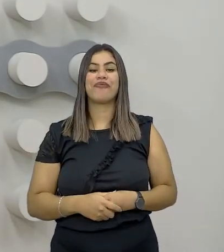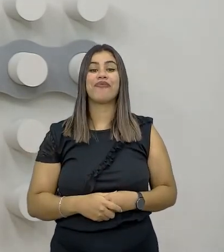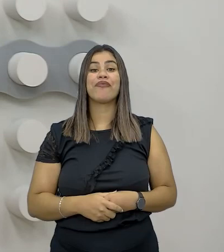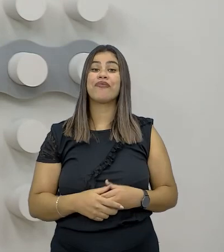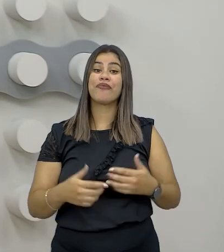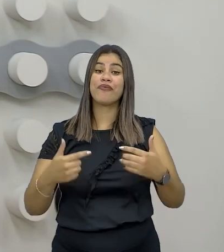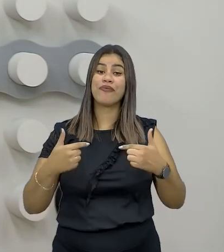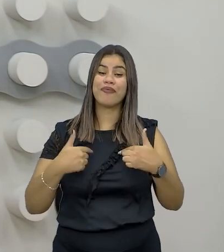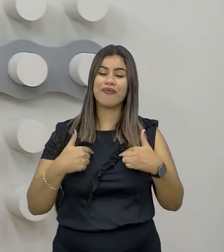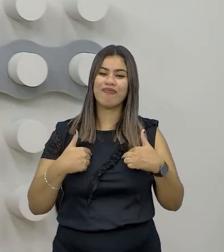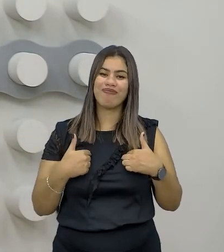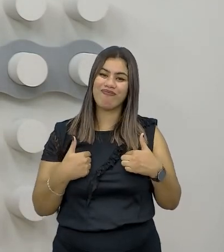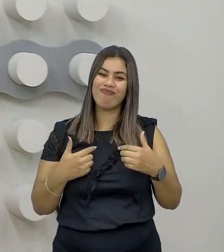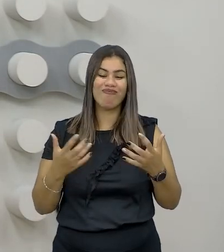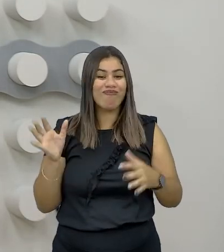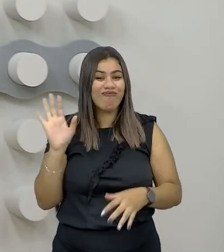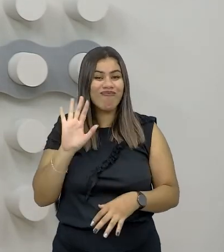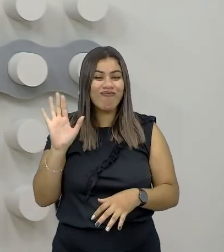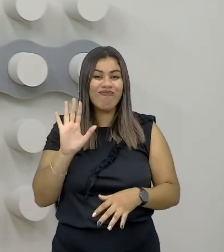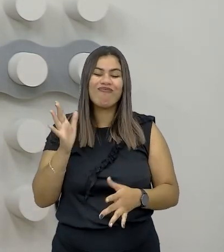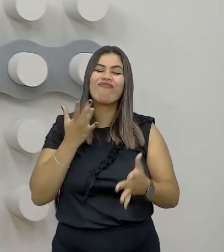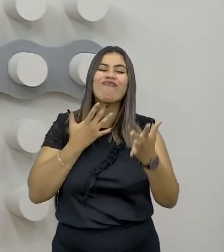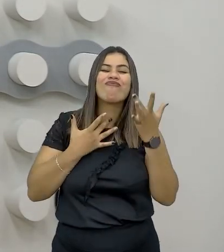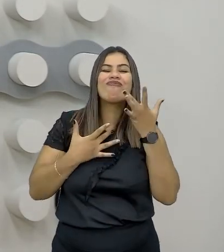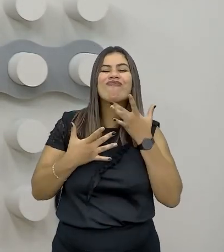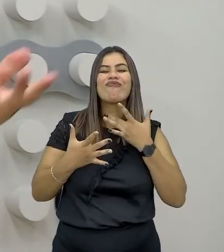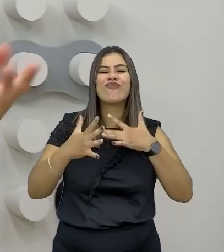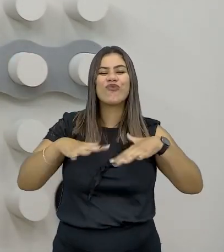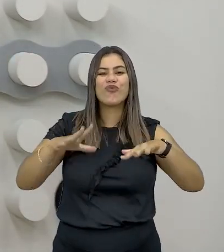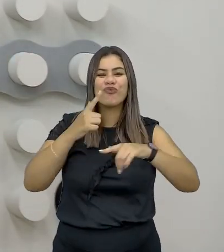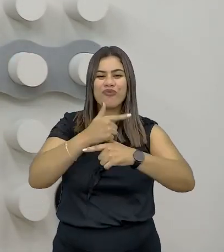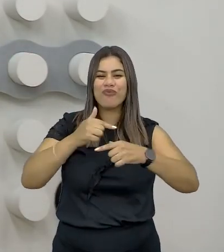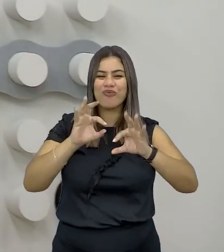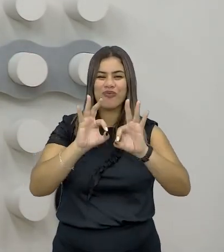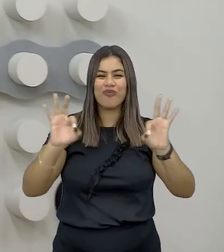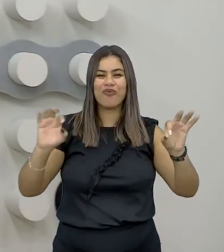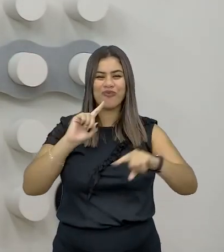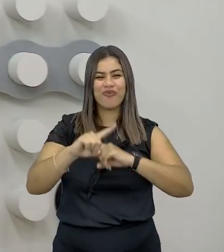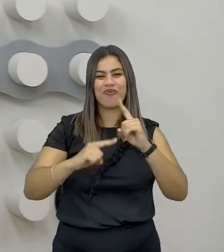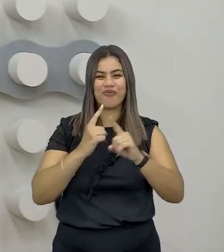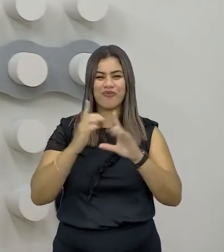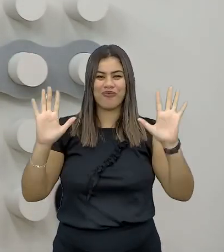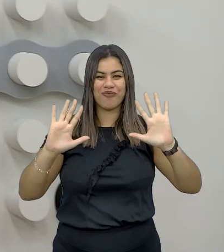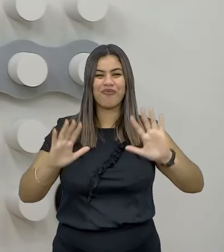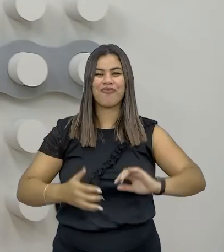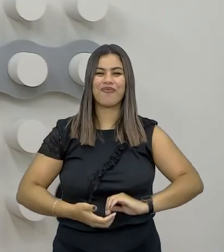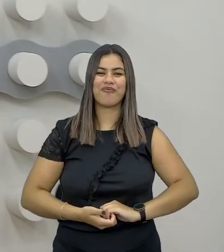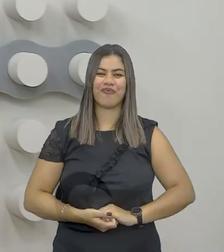Eu vou ficar por aqui então e eu desejo a todos uma boa semana. Até mais.